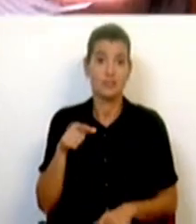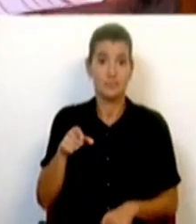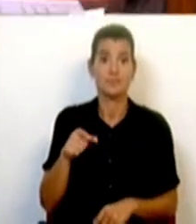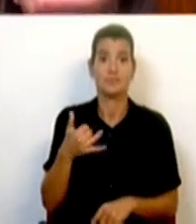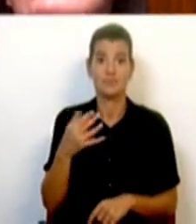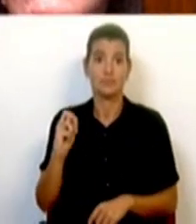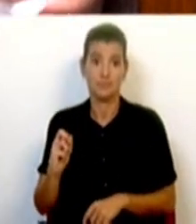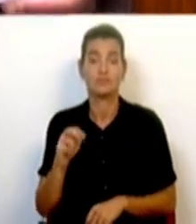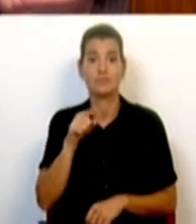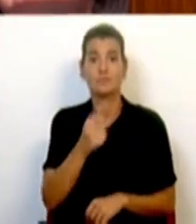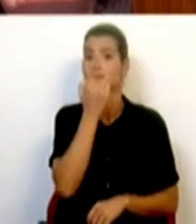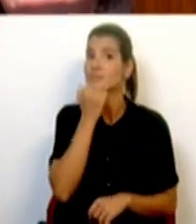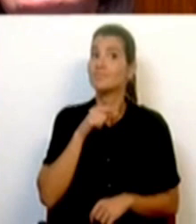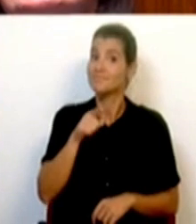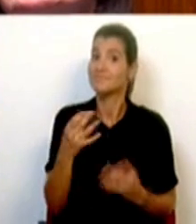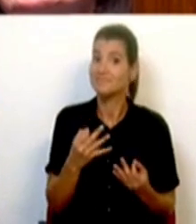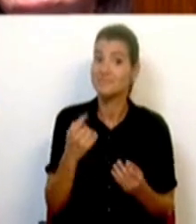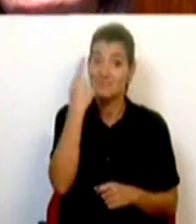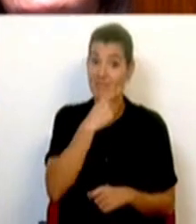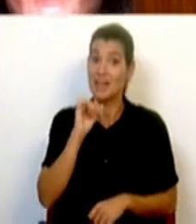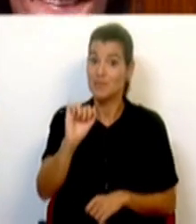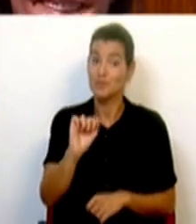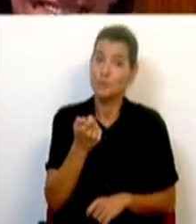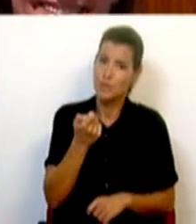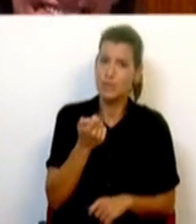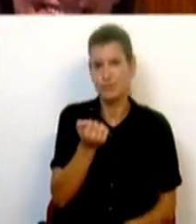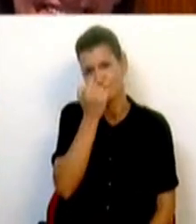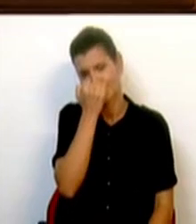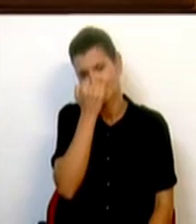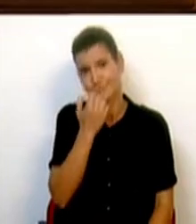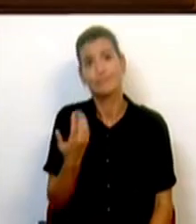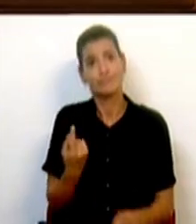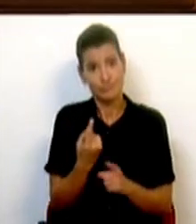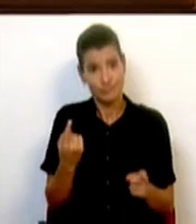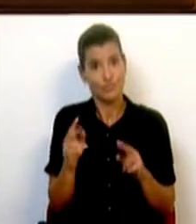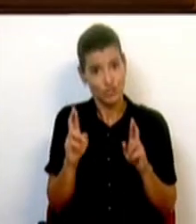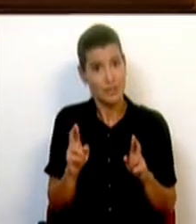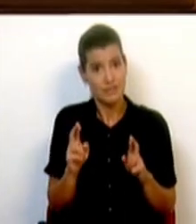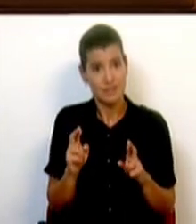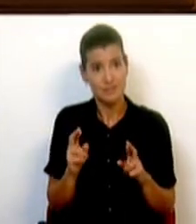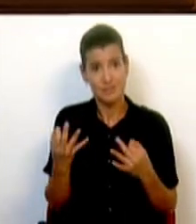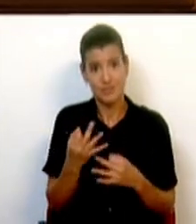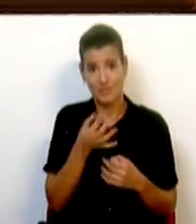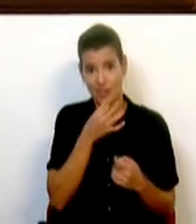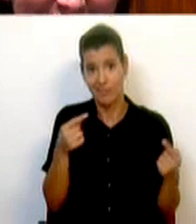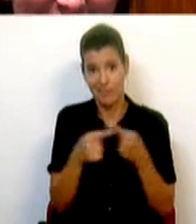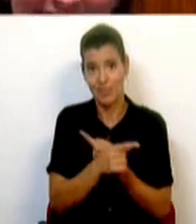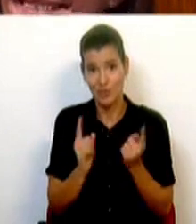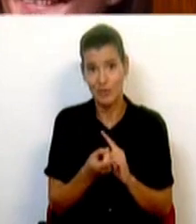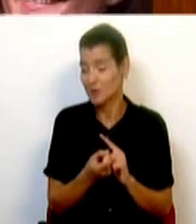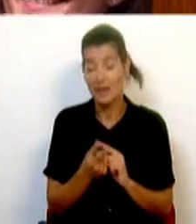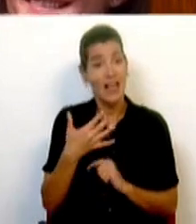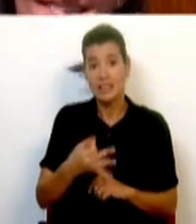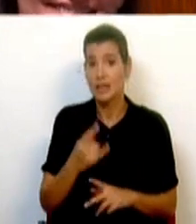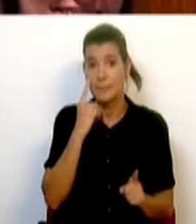Espero que isso o deixe satisfeito, embora veja pela sua cara que está um pouco desiludido, porque tinha alguma esperança que houvesse contradição. A TAP